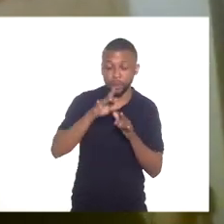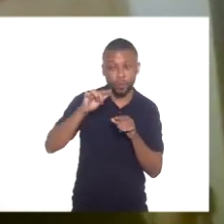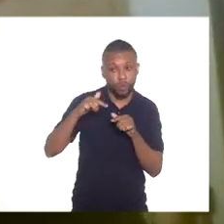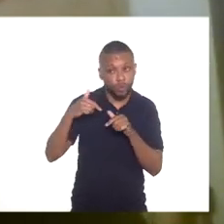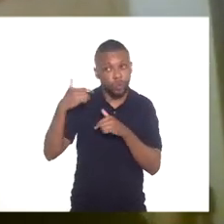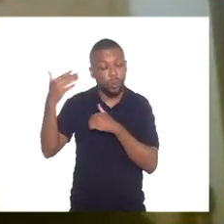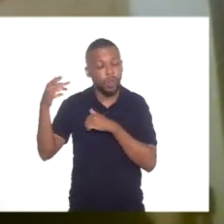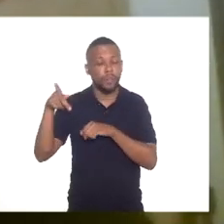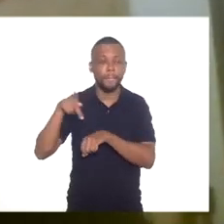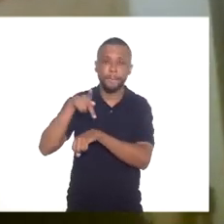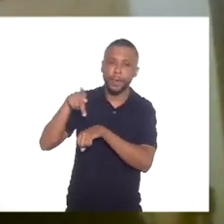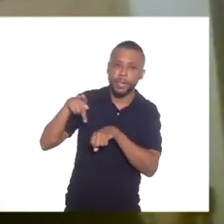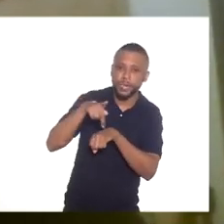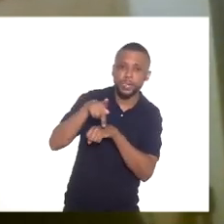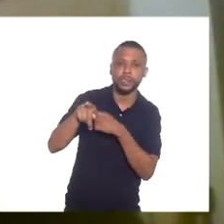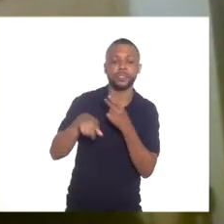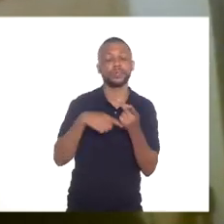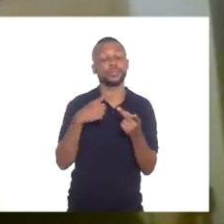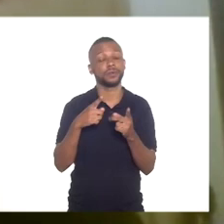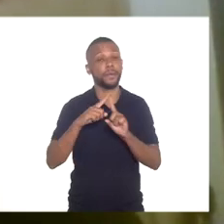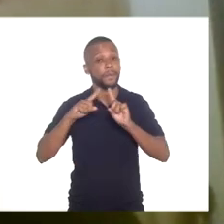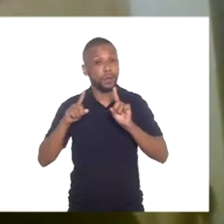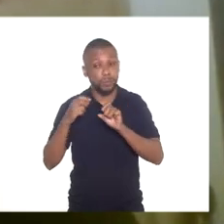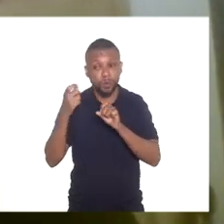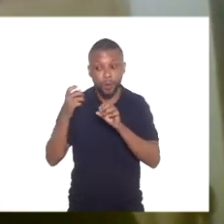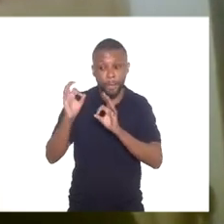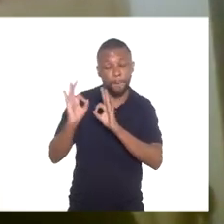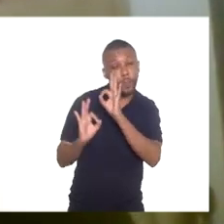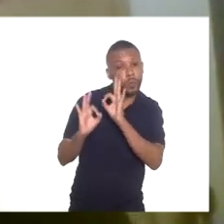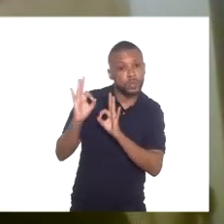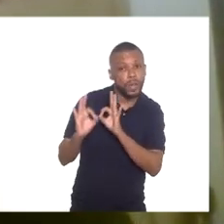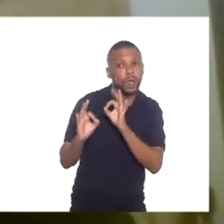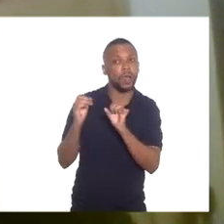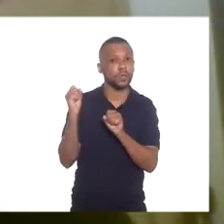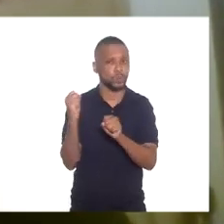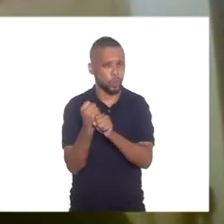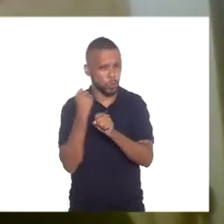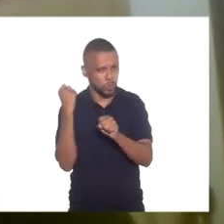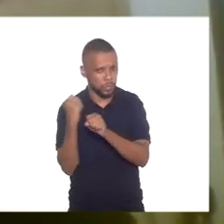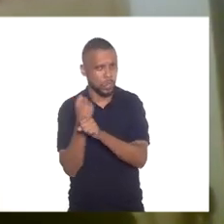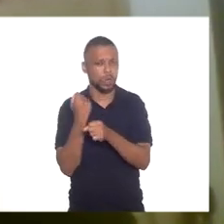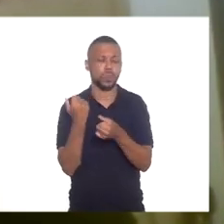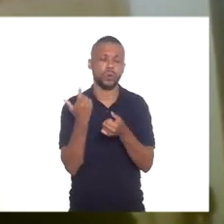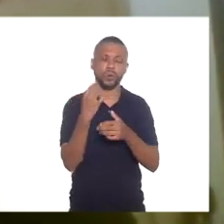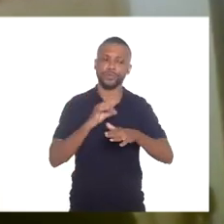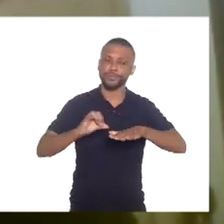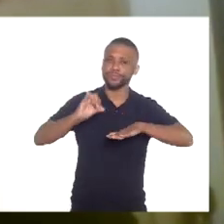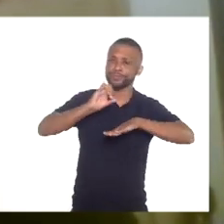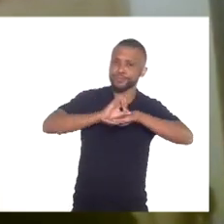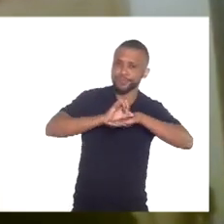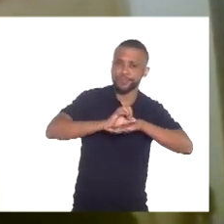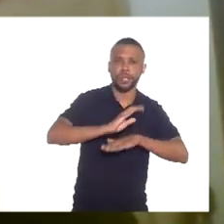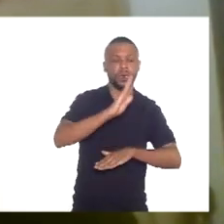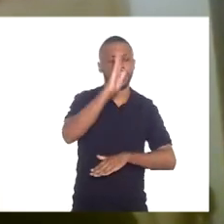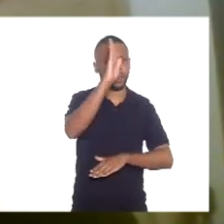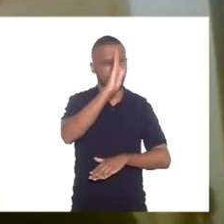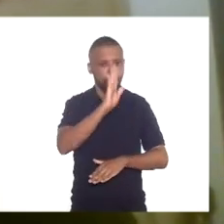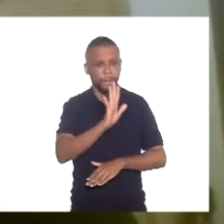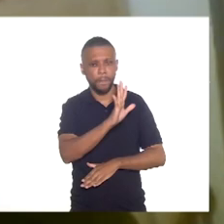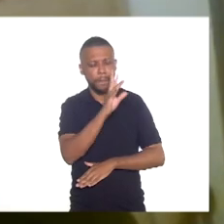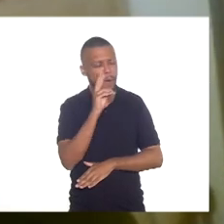fazer tudo, mas montagem e construção de módulos aqui no Brasil, pelo que eu